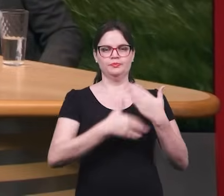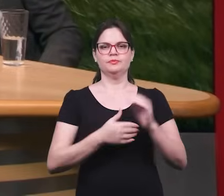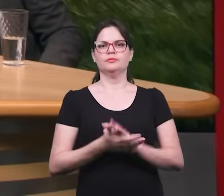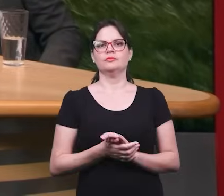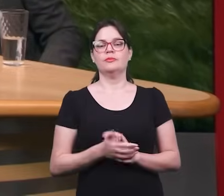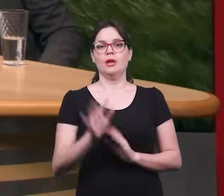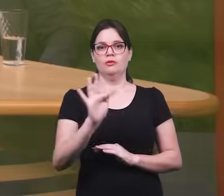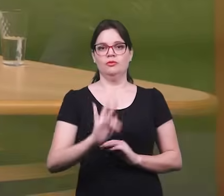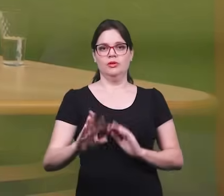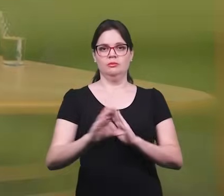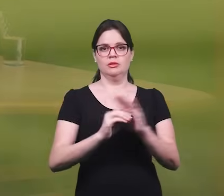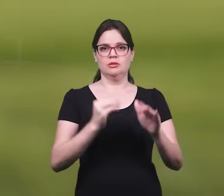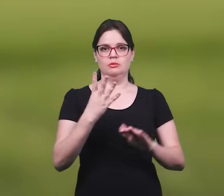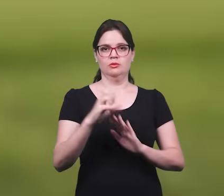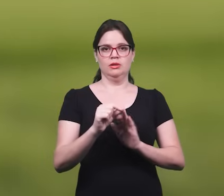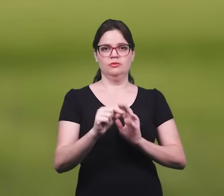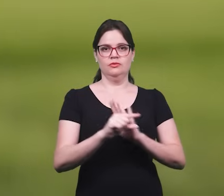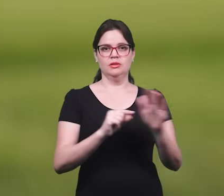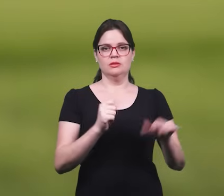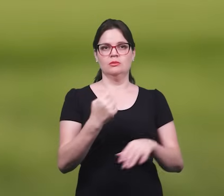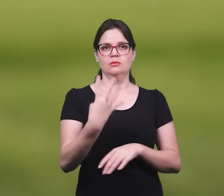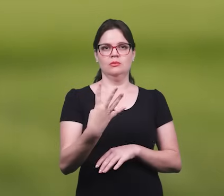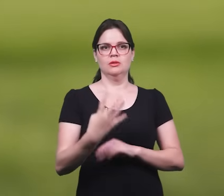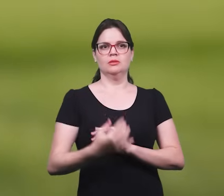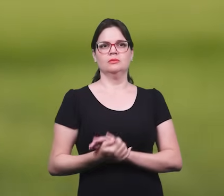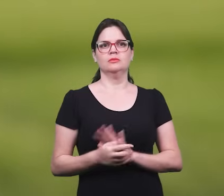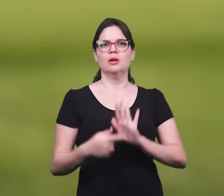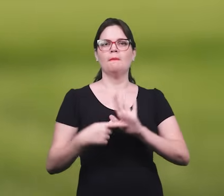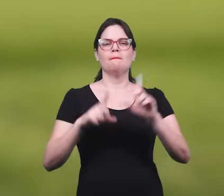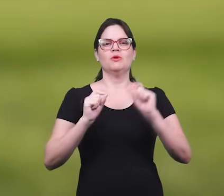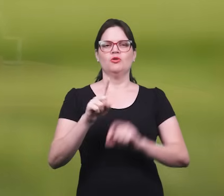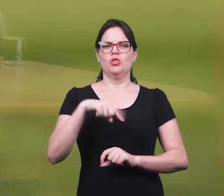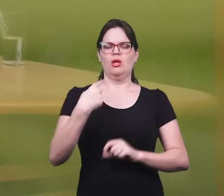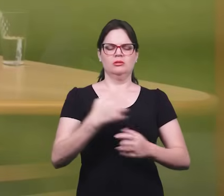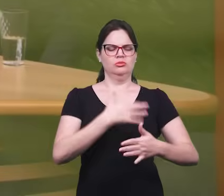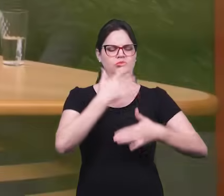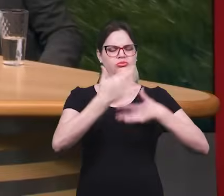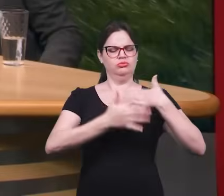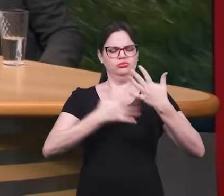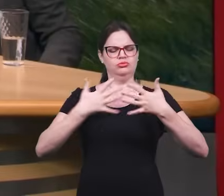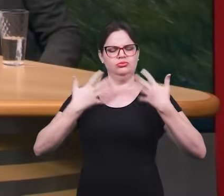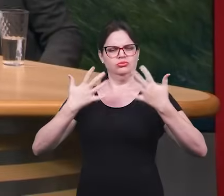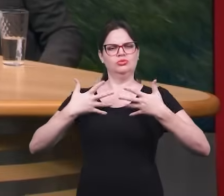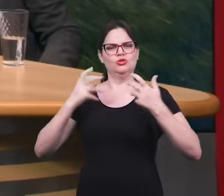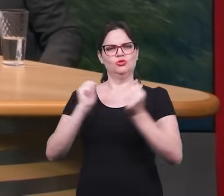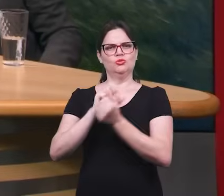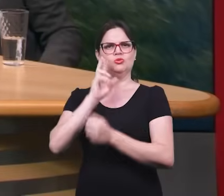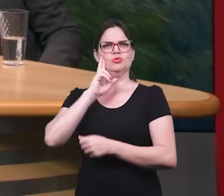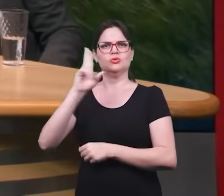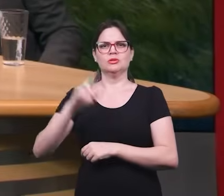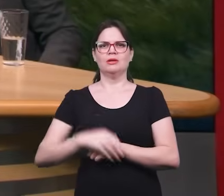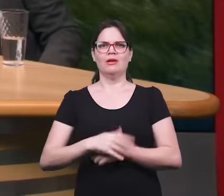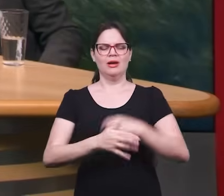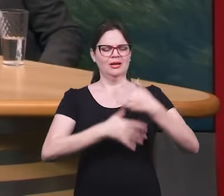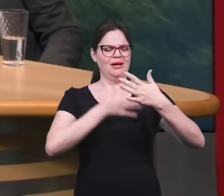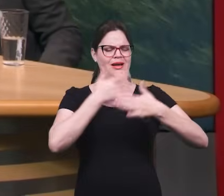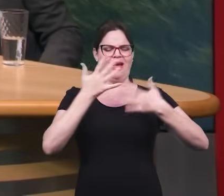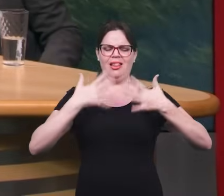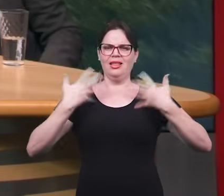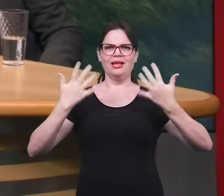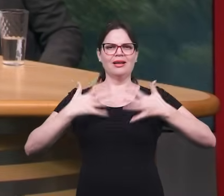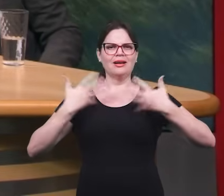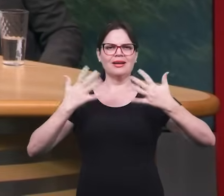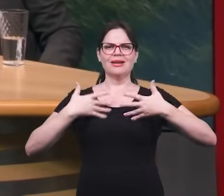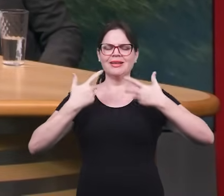44 diz regozijai-vos no senhor quer dizer é quer dizer o rego tem aquele gozo aquela alegria